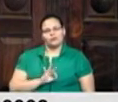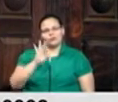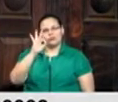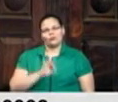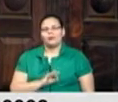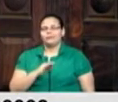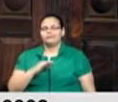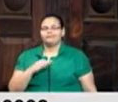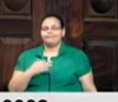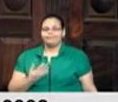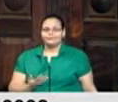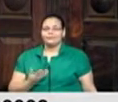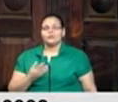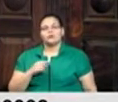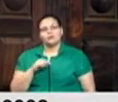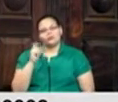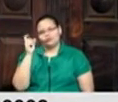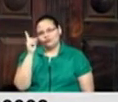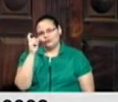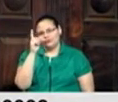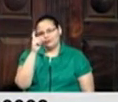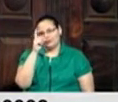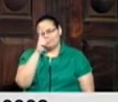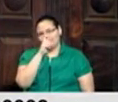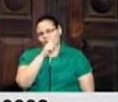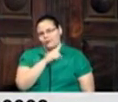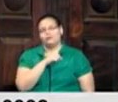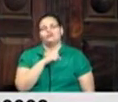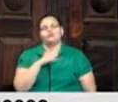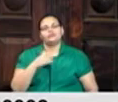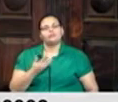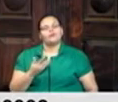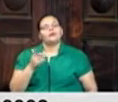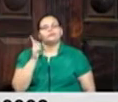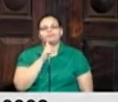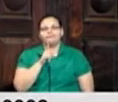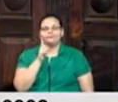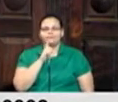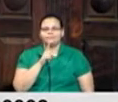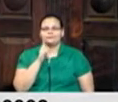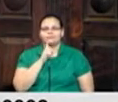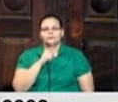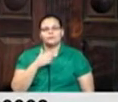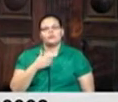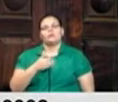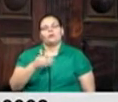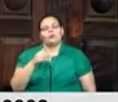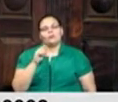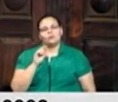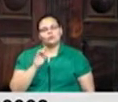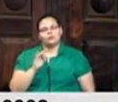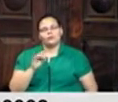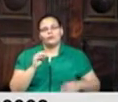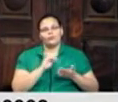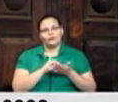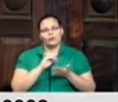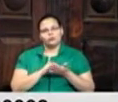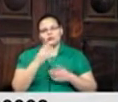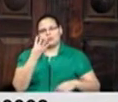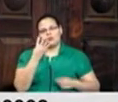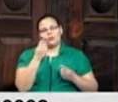percentuais. E dificilmente atingirá, faltando apenas 4